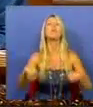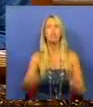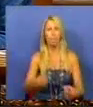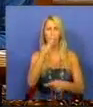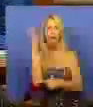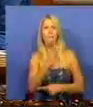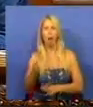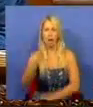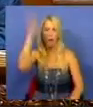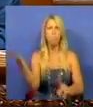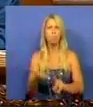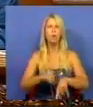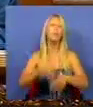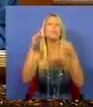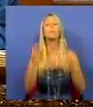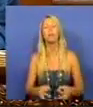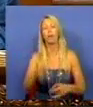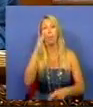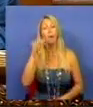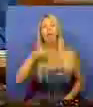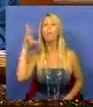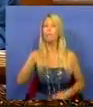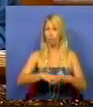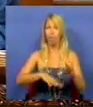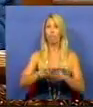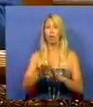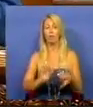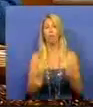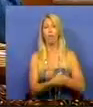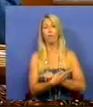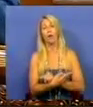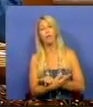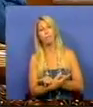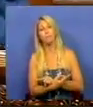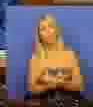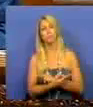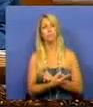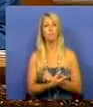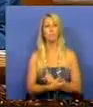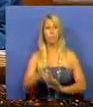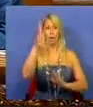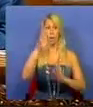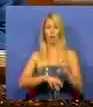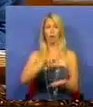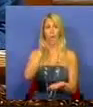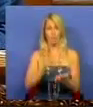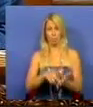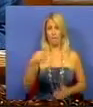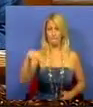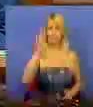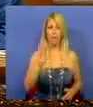no tempo certo. O Banco de Portugal fez exatamente o contrário. O relatório aprovado pelo